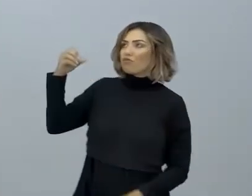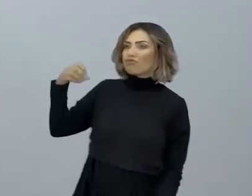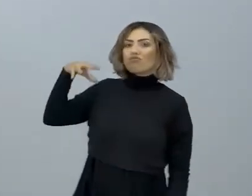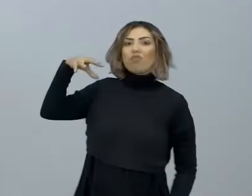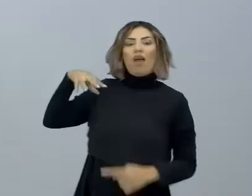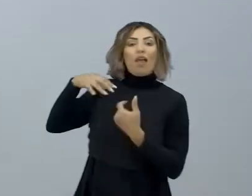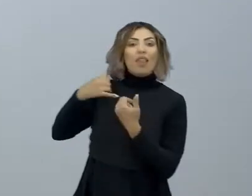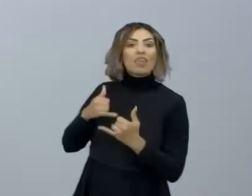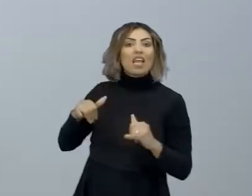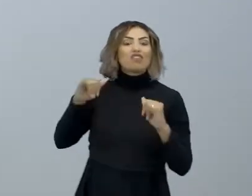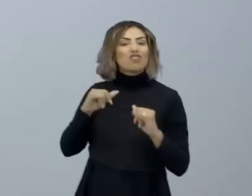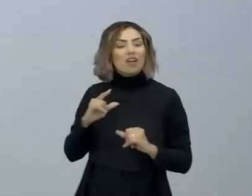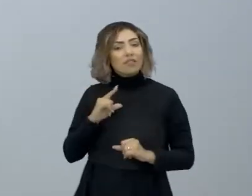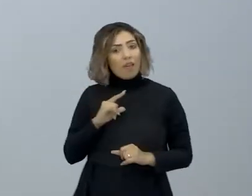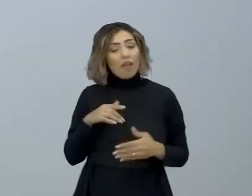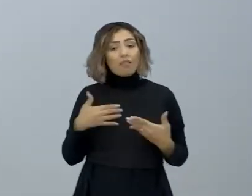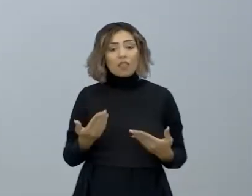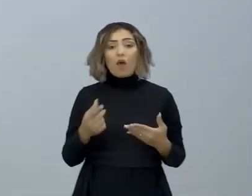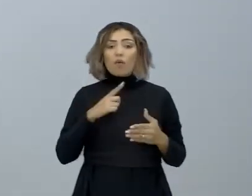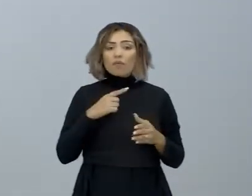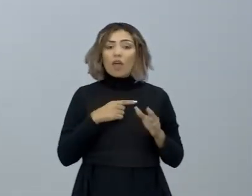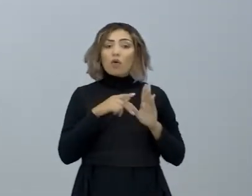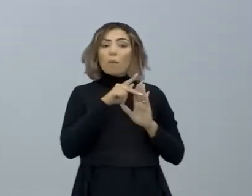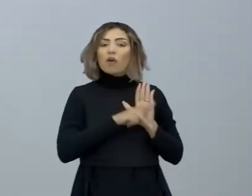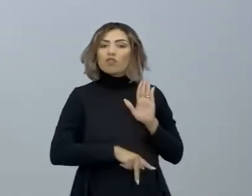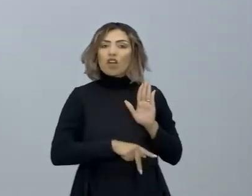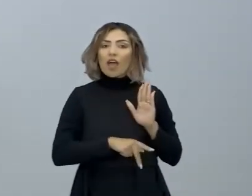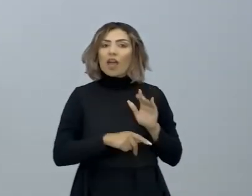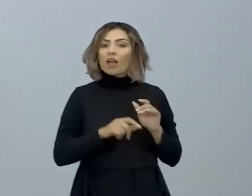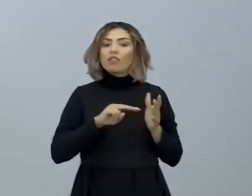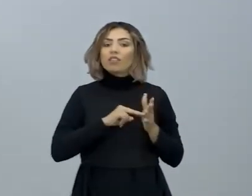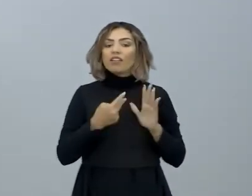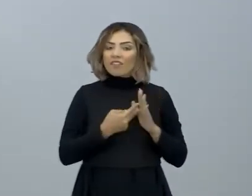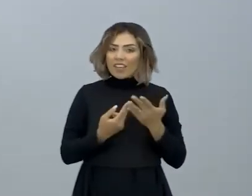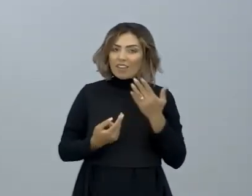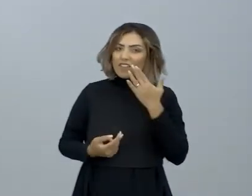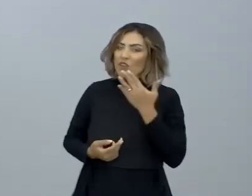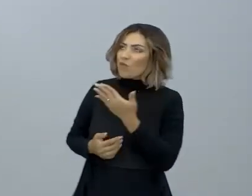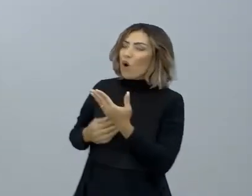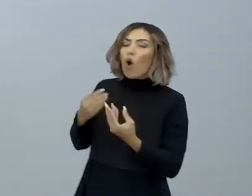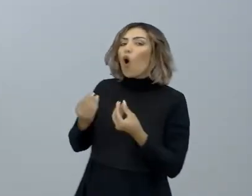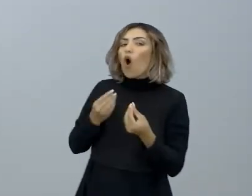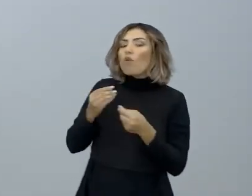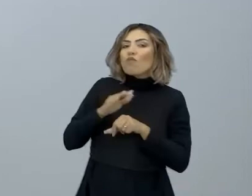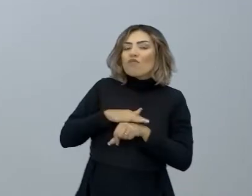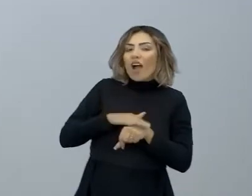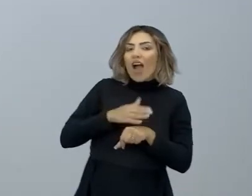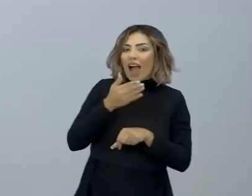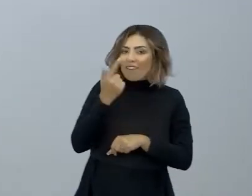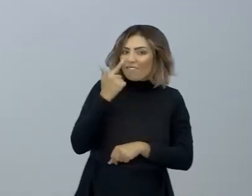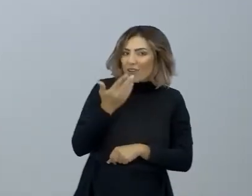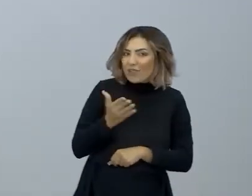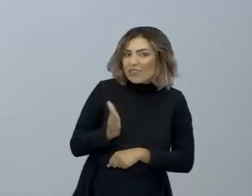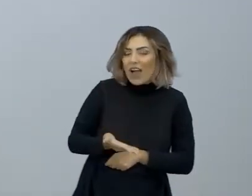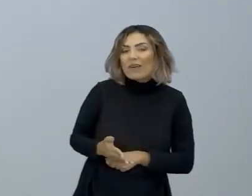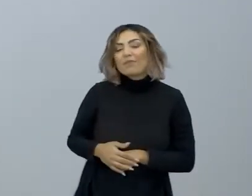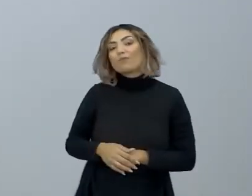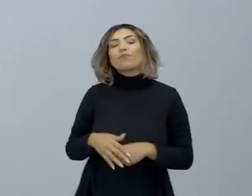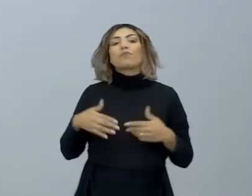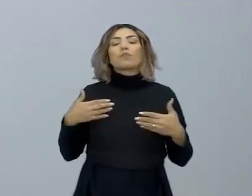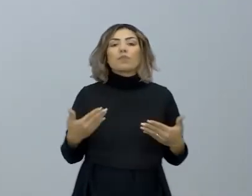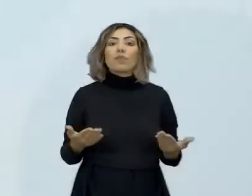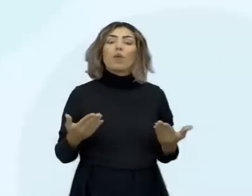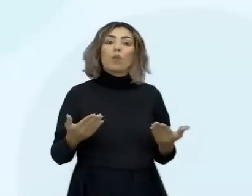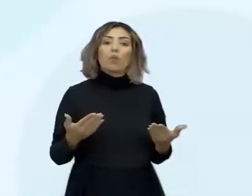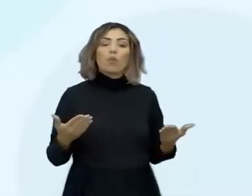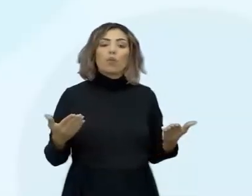um misto aí com o projeto Litro de Luz, que você viu aí com a gente também no componente. E aí, olha